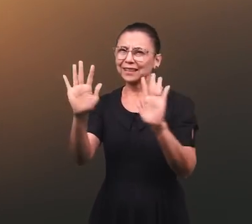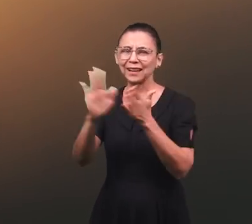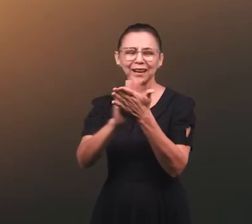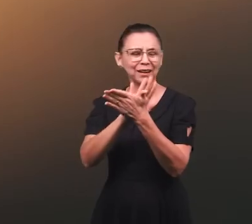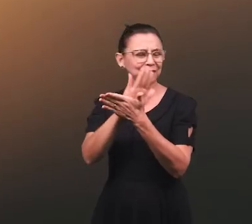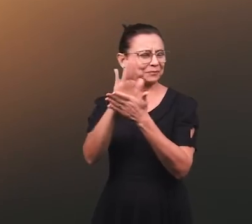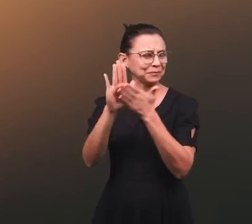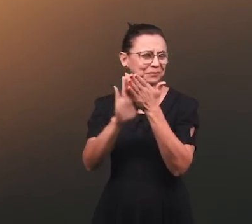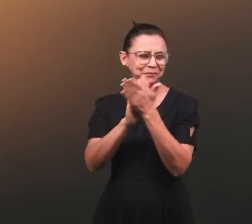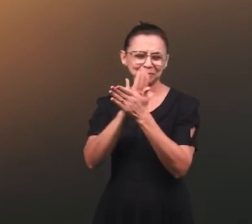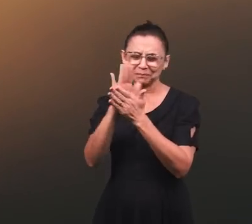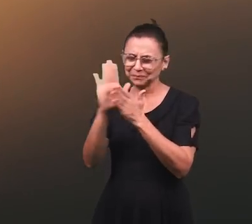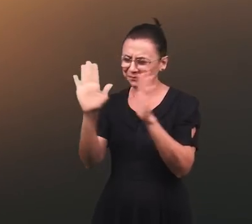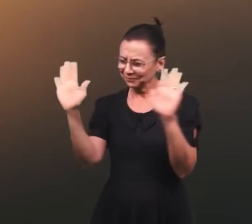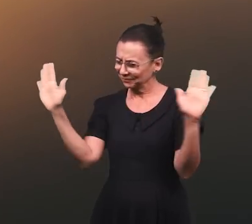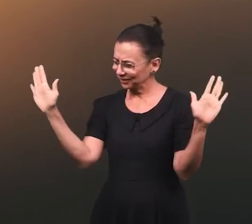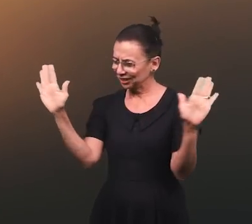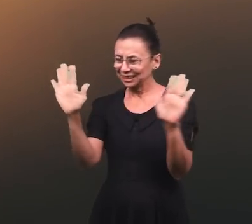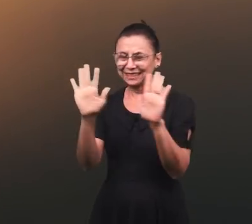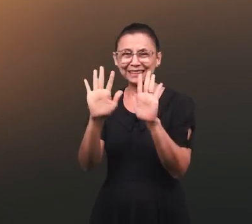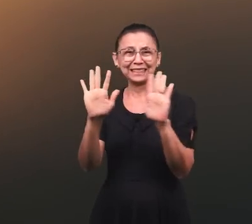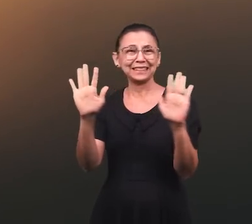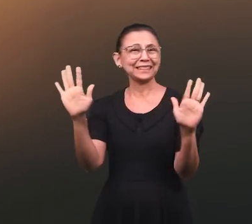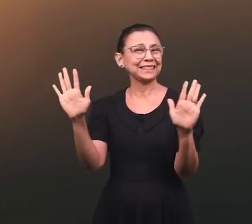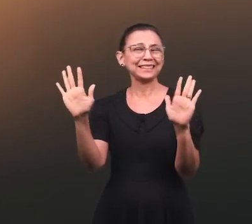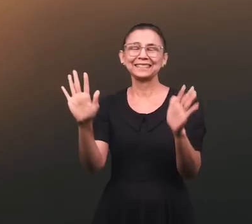Hoje nada quero te